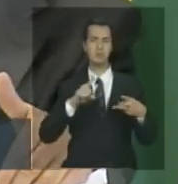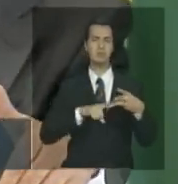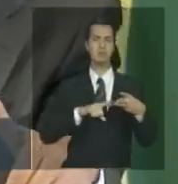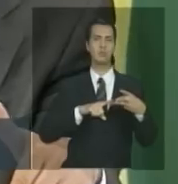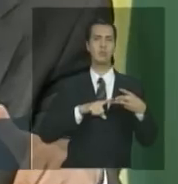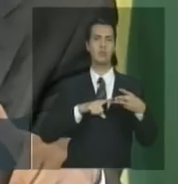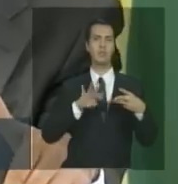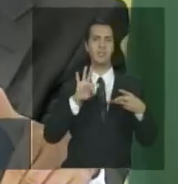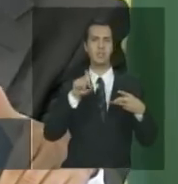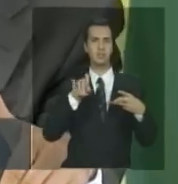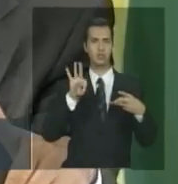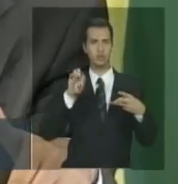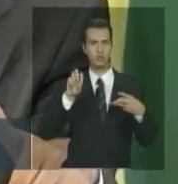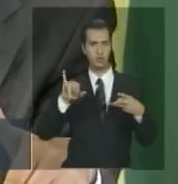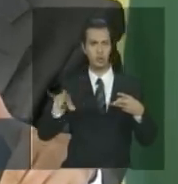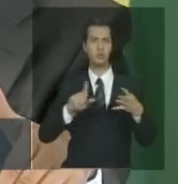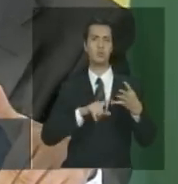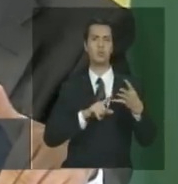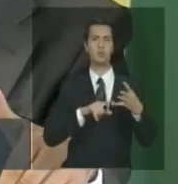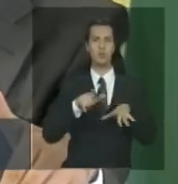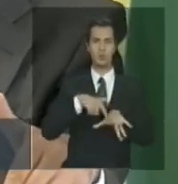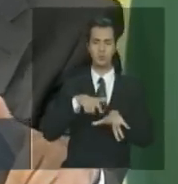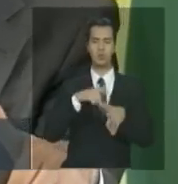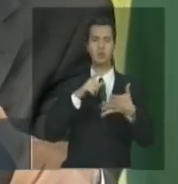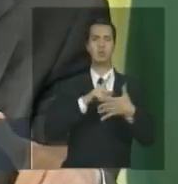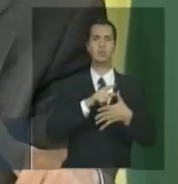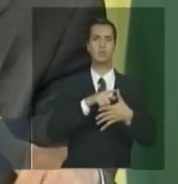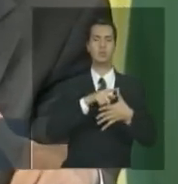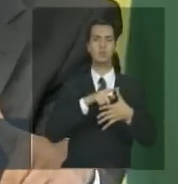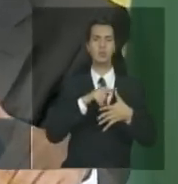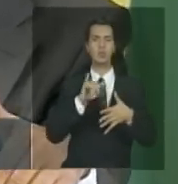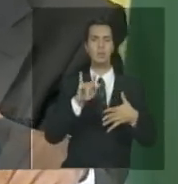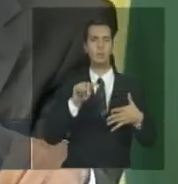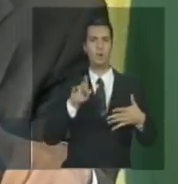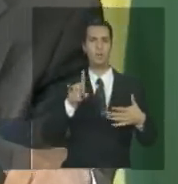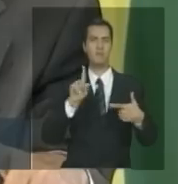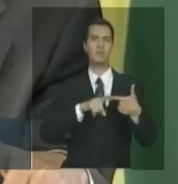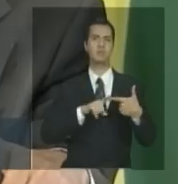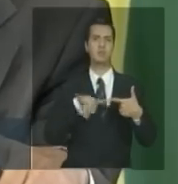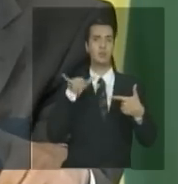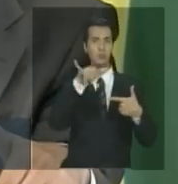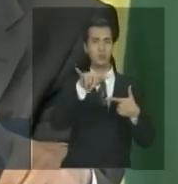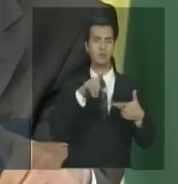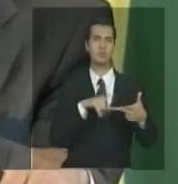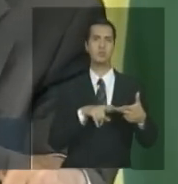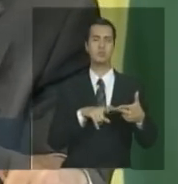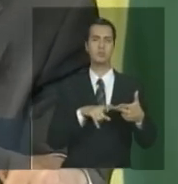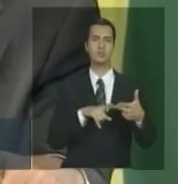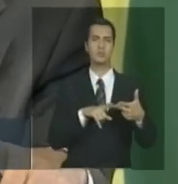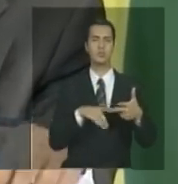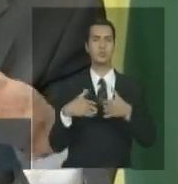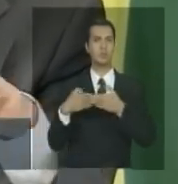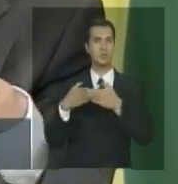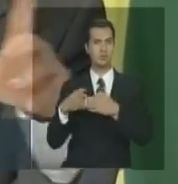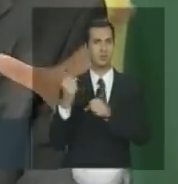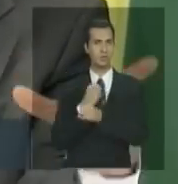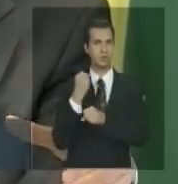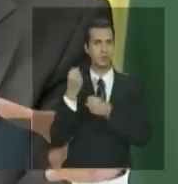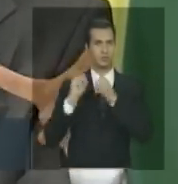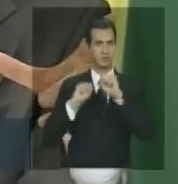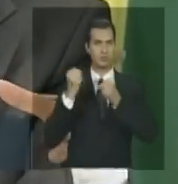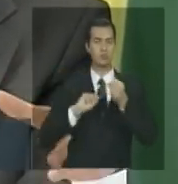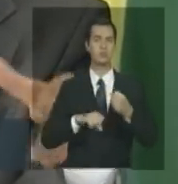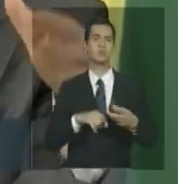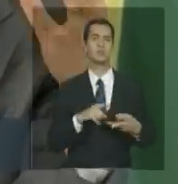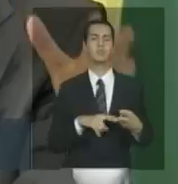têxtil, setor de calçado, setor de imóveis, né? Setor aeronáutico, setor da indústria naval. Então,